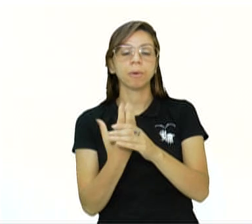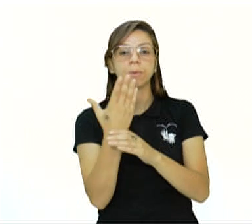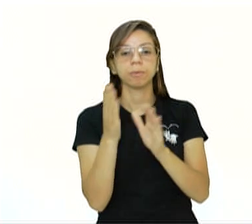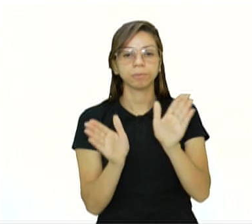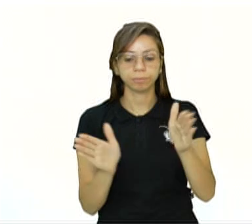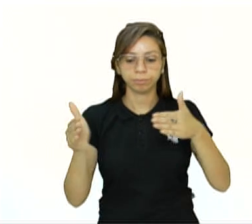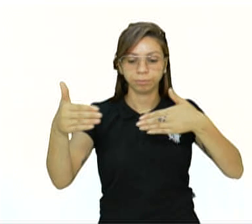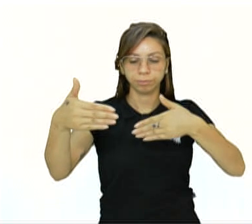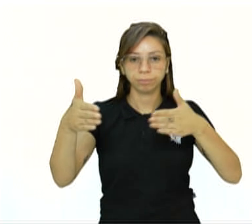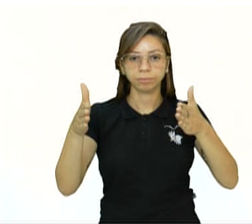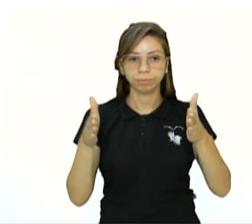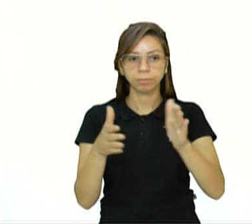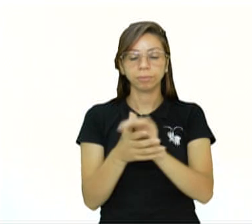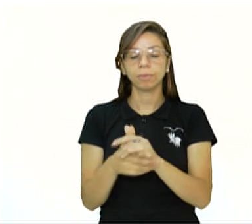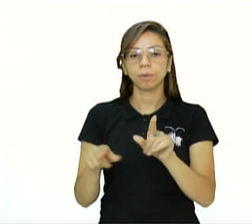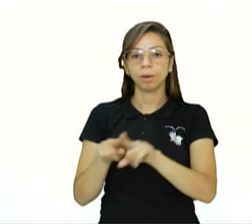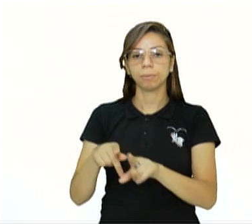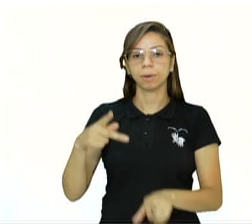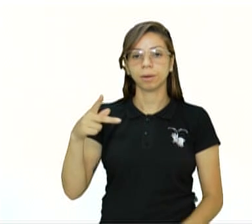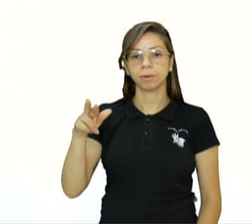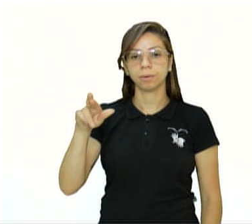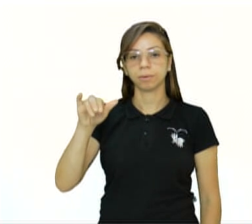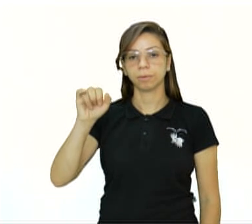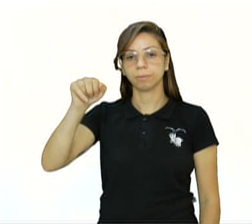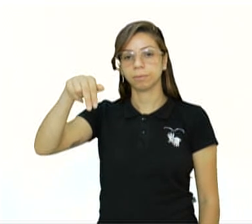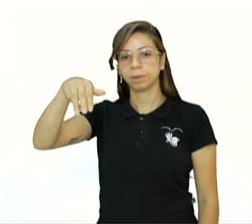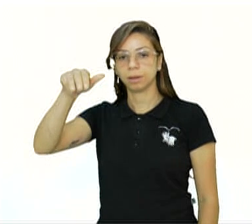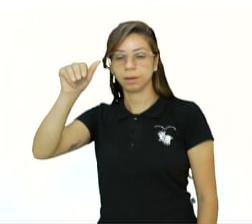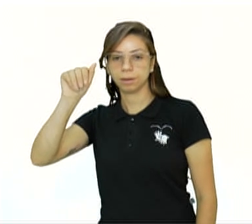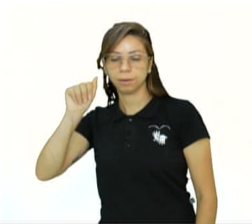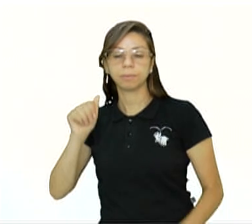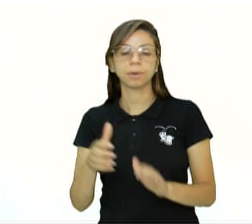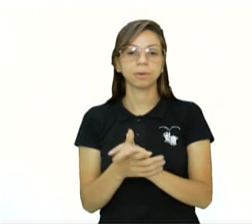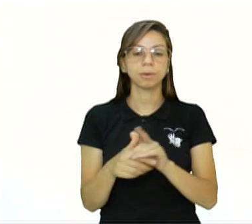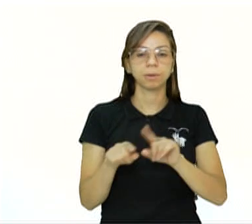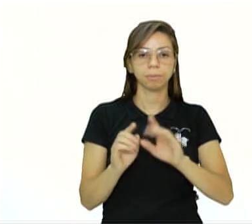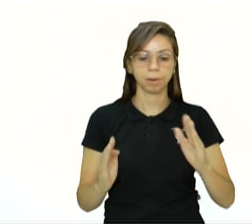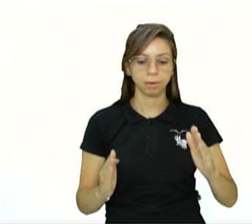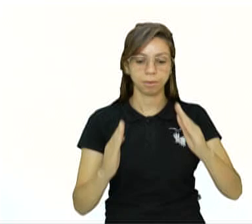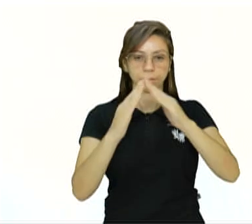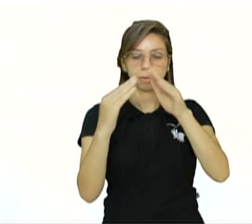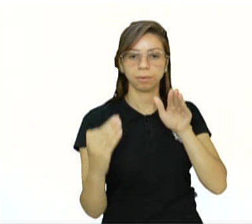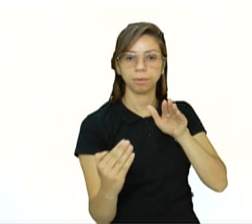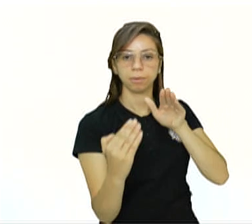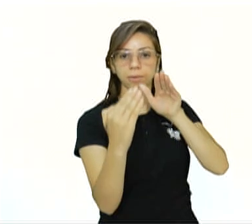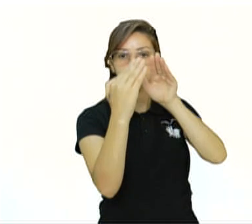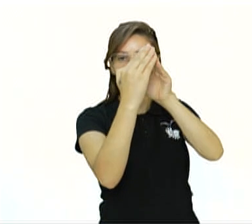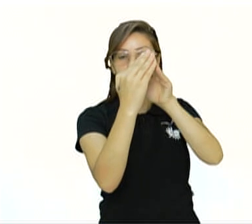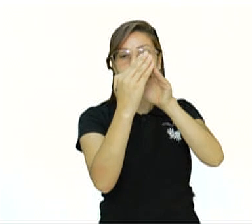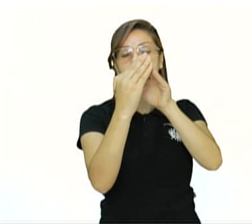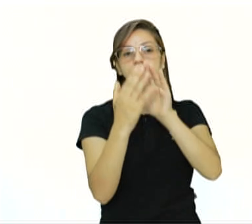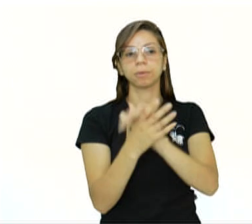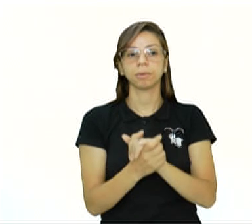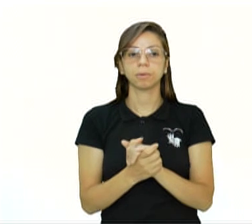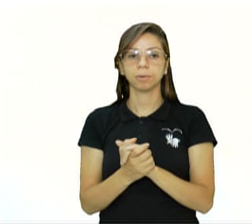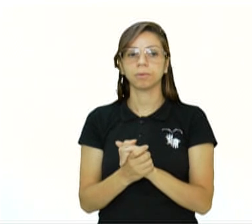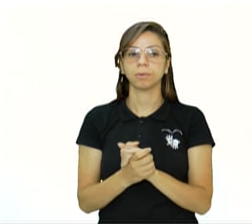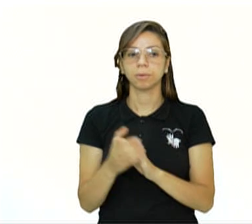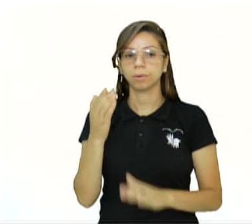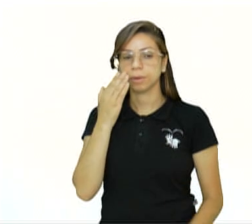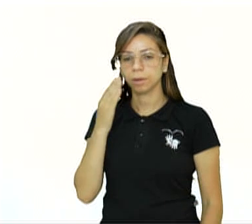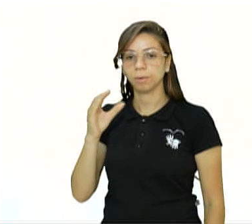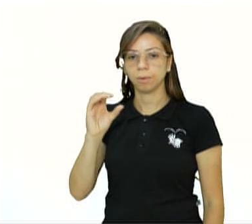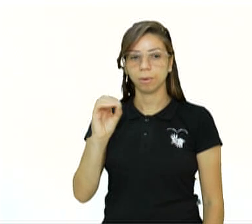base pentagonal, pirâmide de base triangular, pirâmide de base quadrada e o